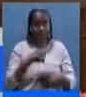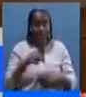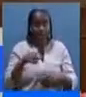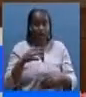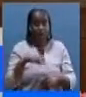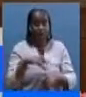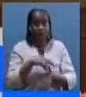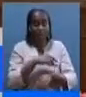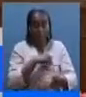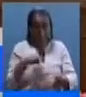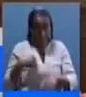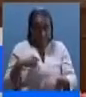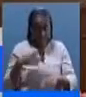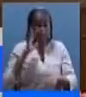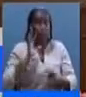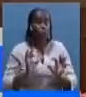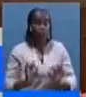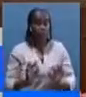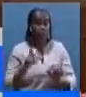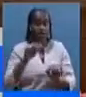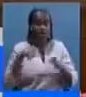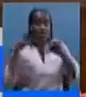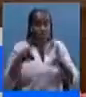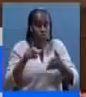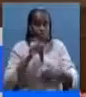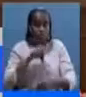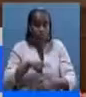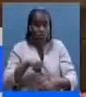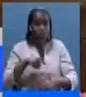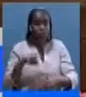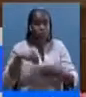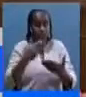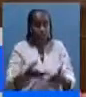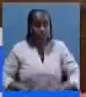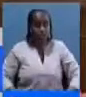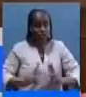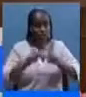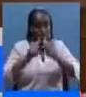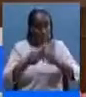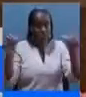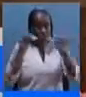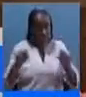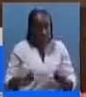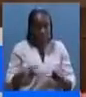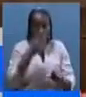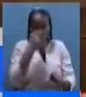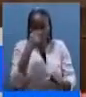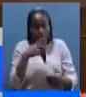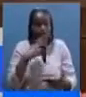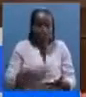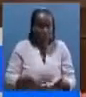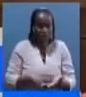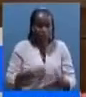nos telecuidados, também na ajuda que possamos dar ao desenvolvimento local do próprio sistema, e foco-me em concreto na questão